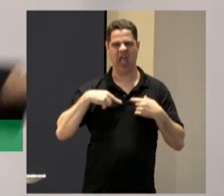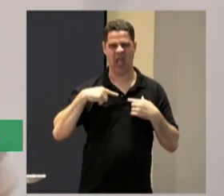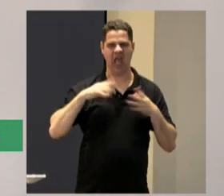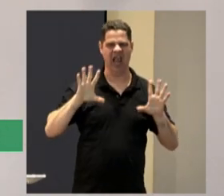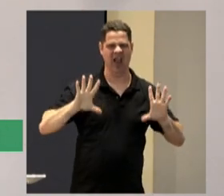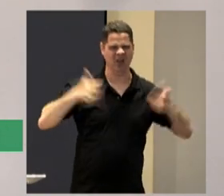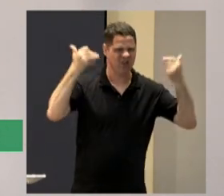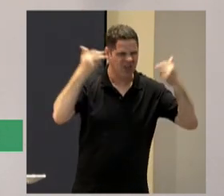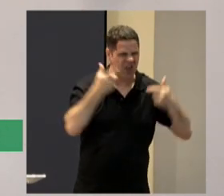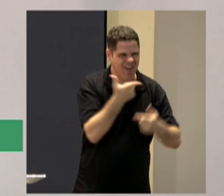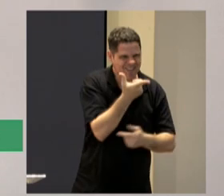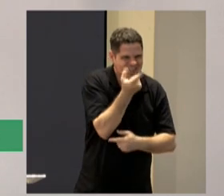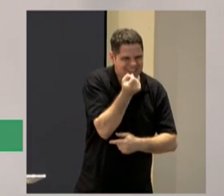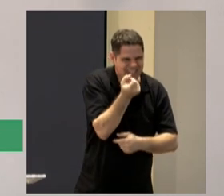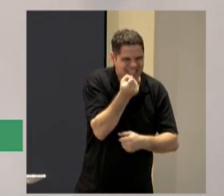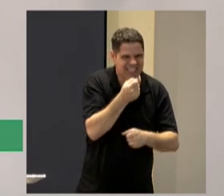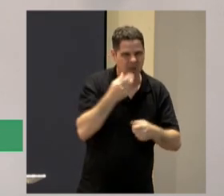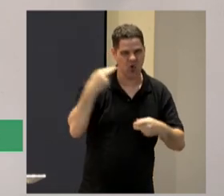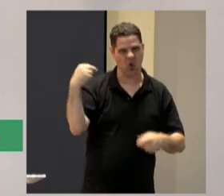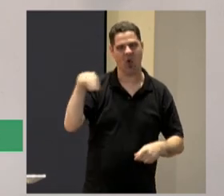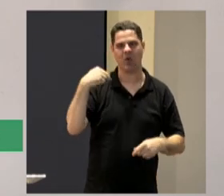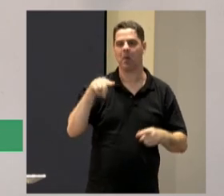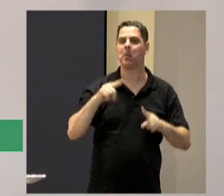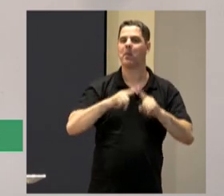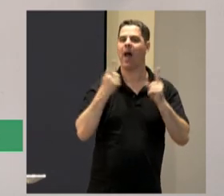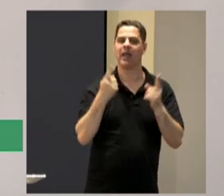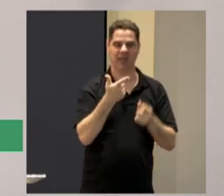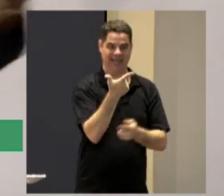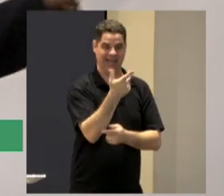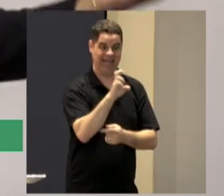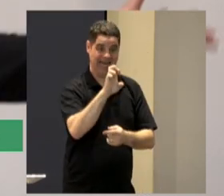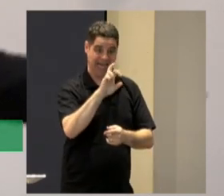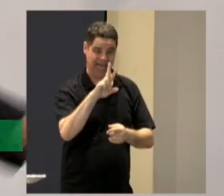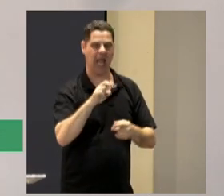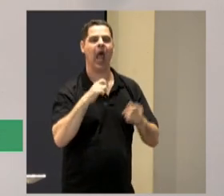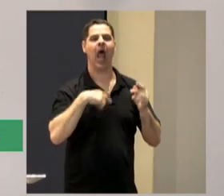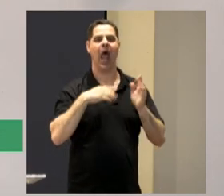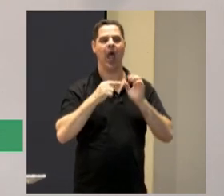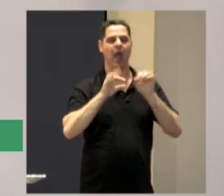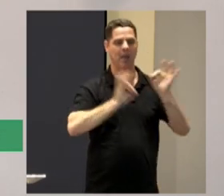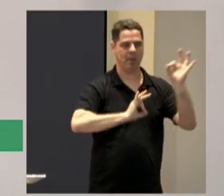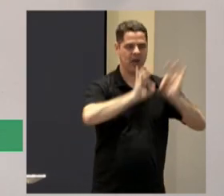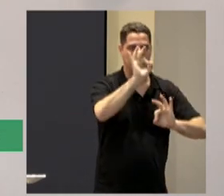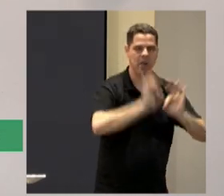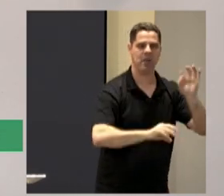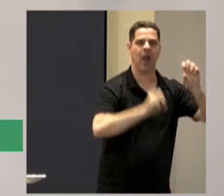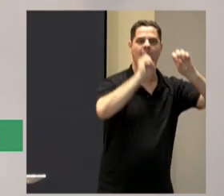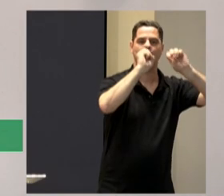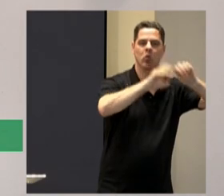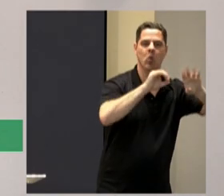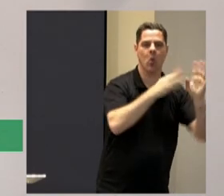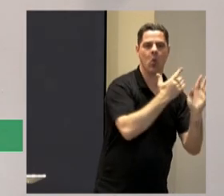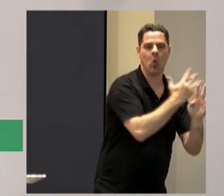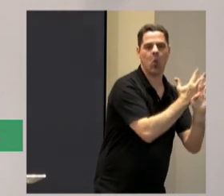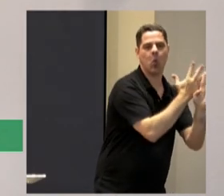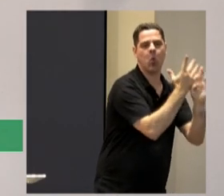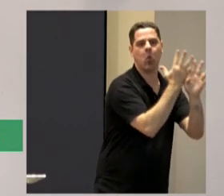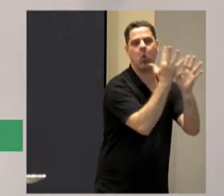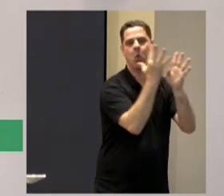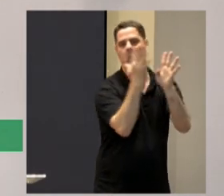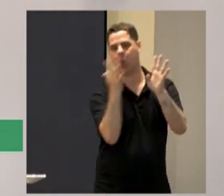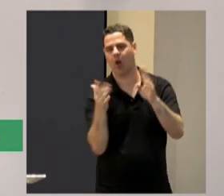dia 20 de novembro, mas ela é um princípio educativo e deve perpassar os planejamentos, né? Então, eu gostaria que a professora